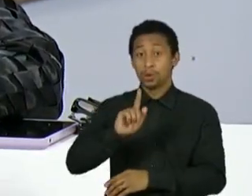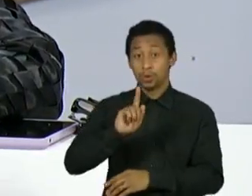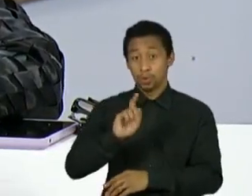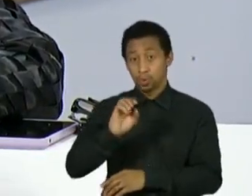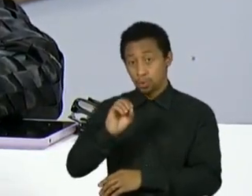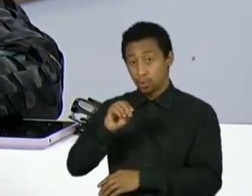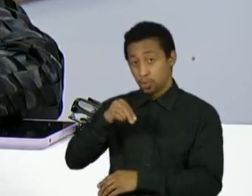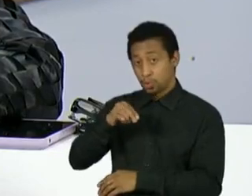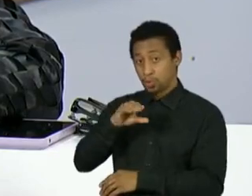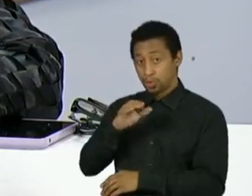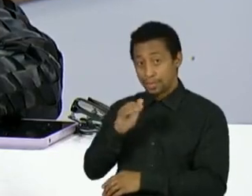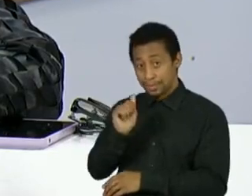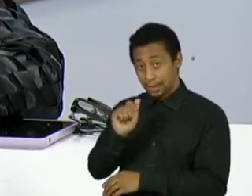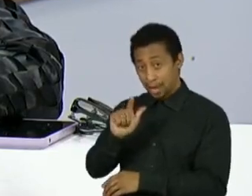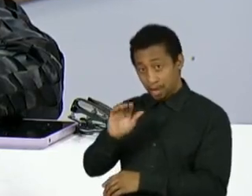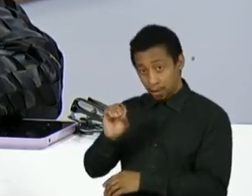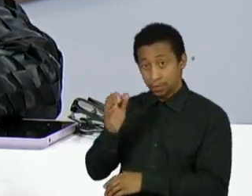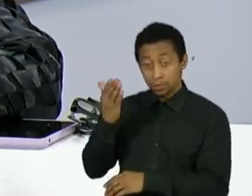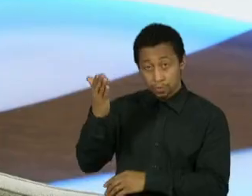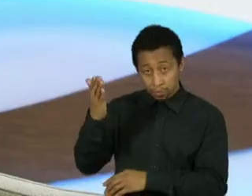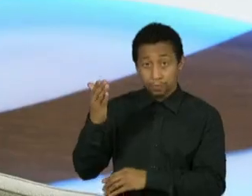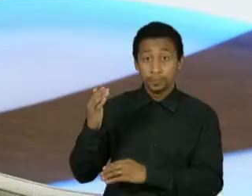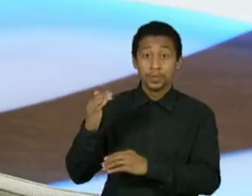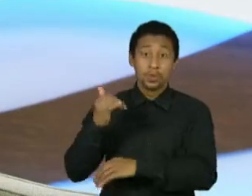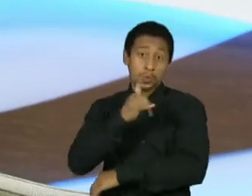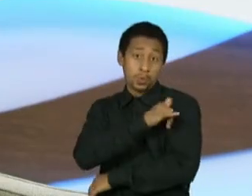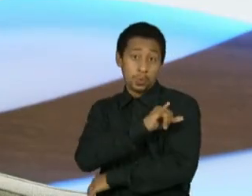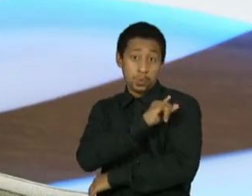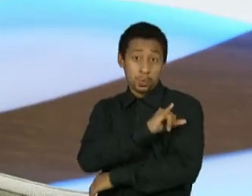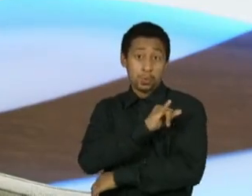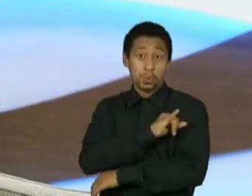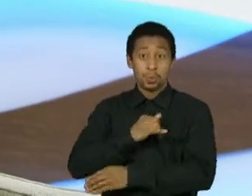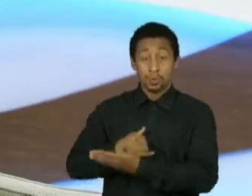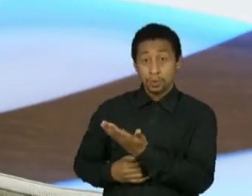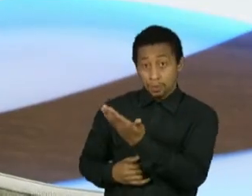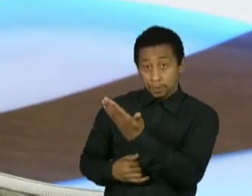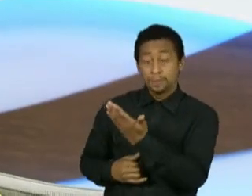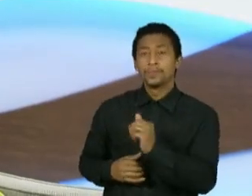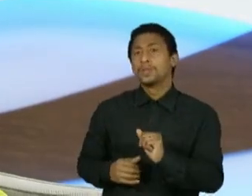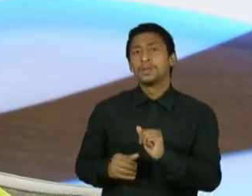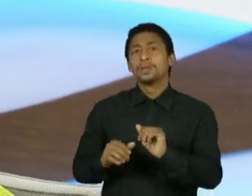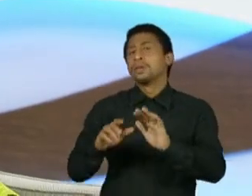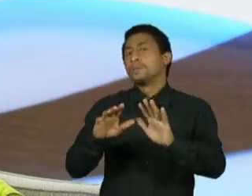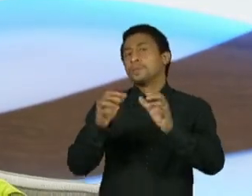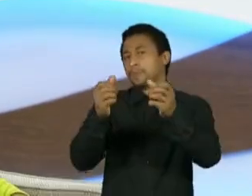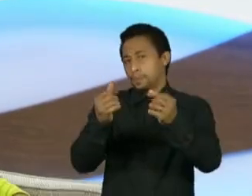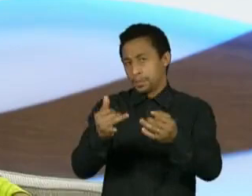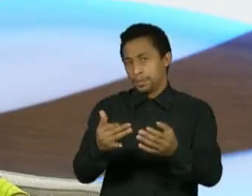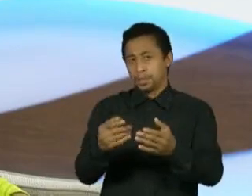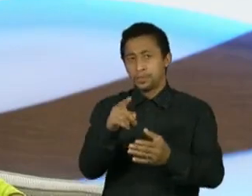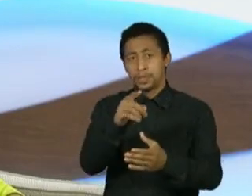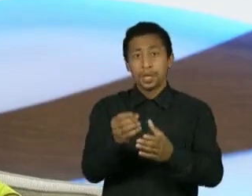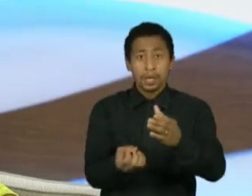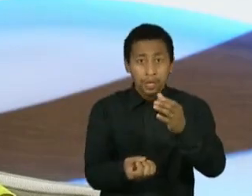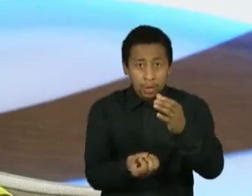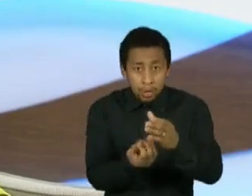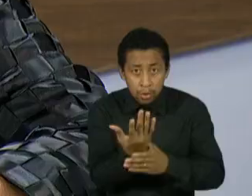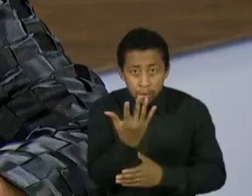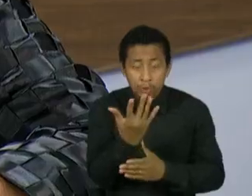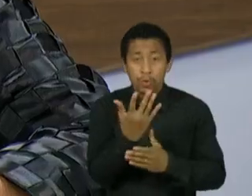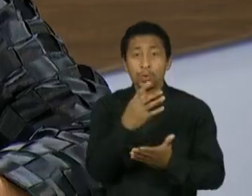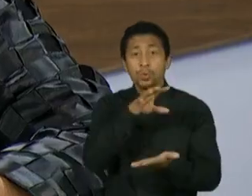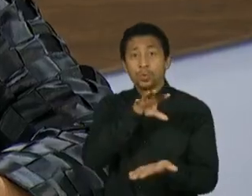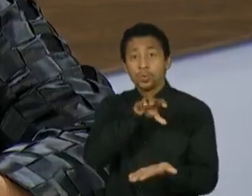chacina, né? São 10 mortos, né? Eu queria saber, você criou um instituto, né?